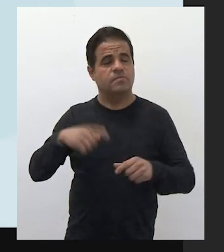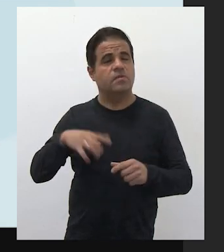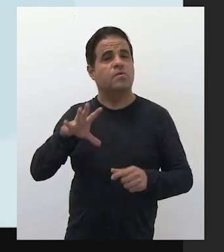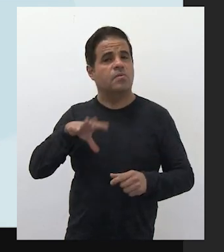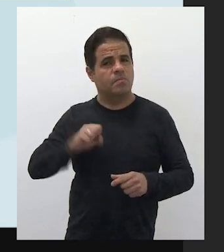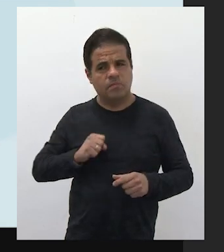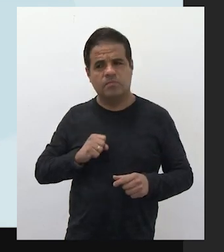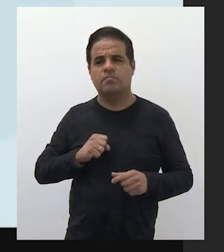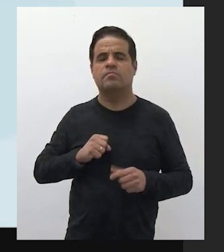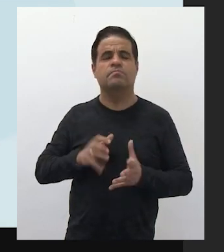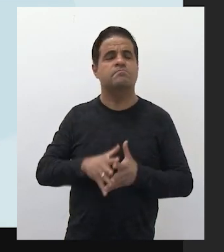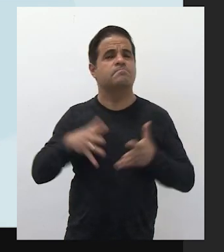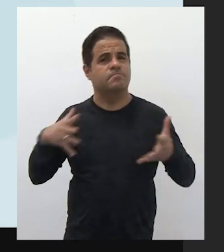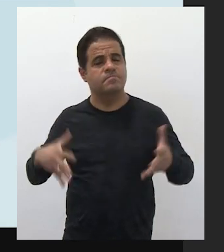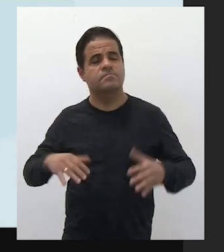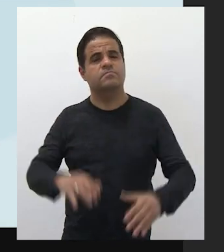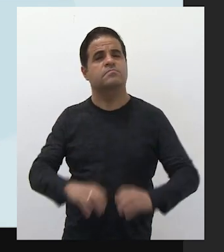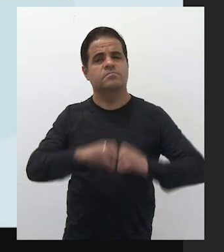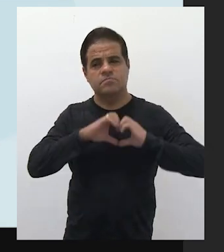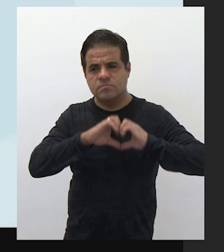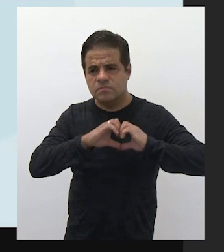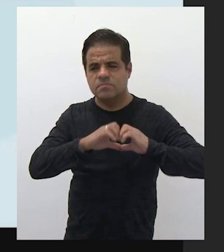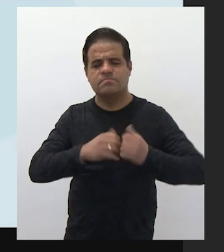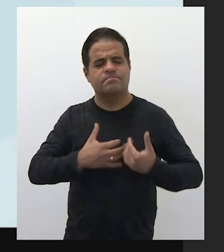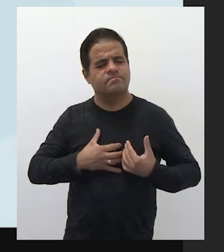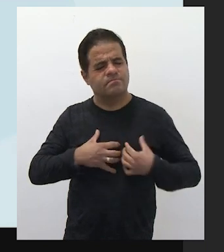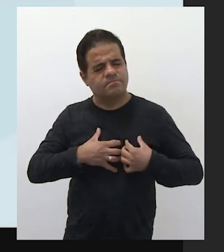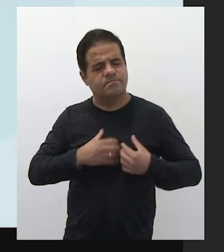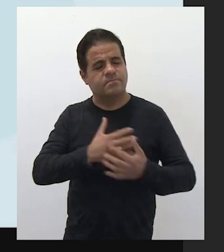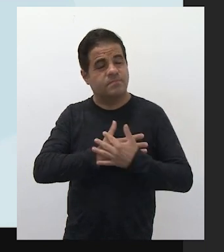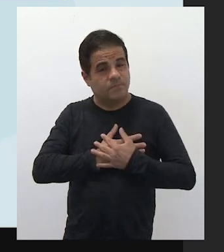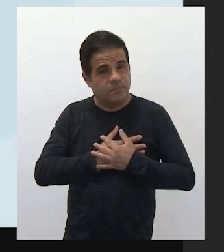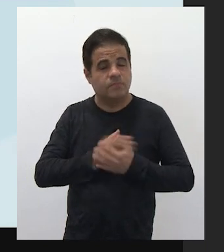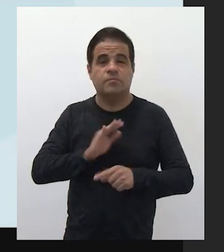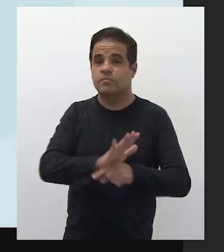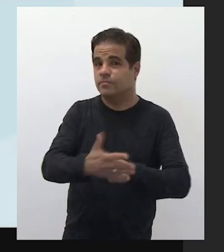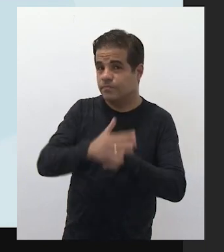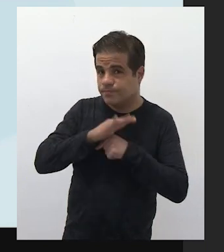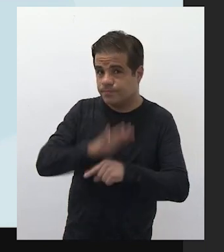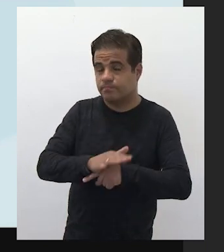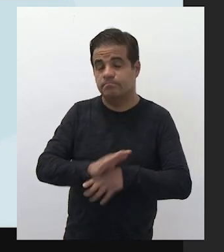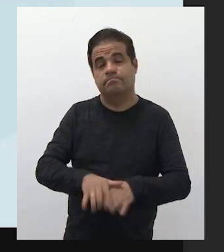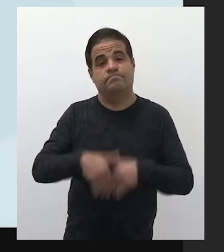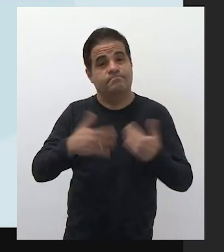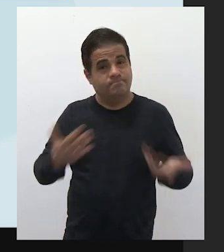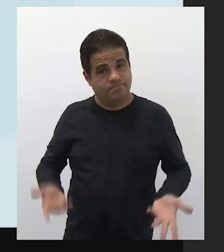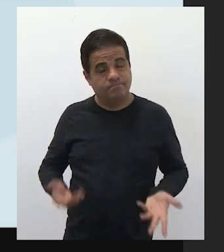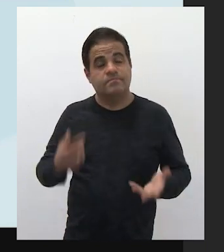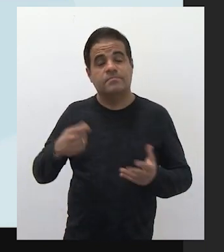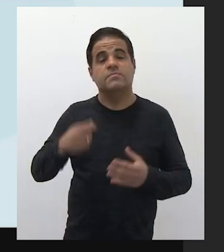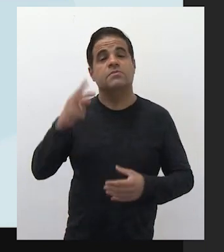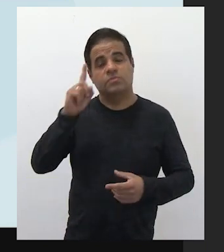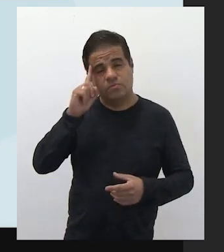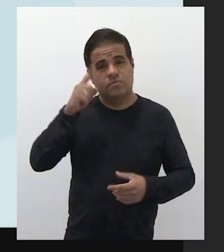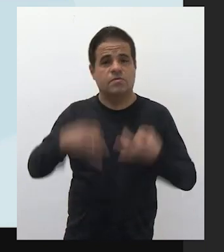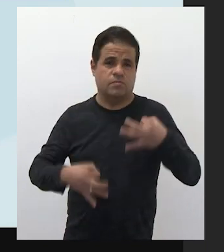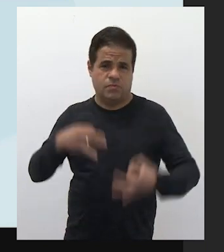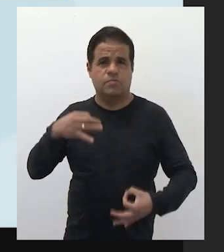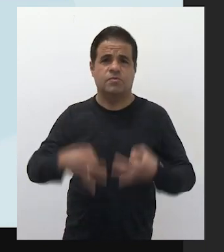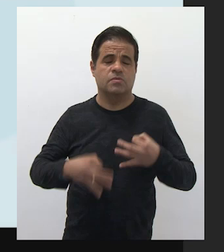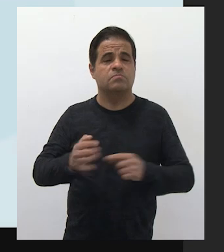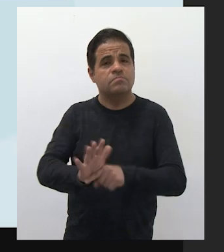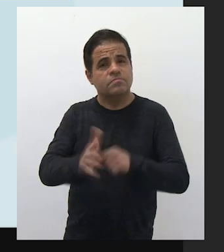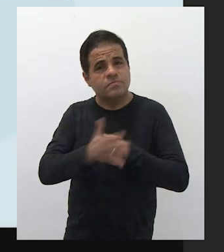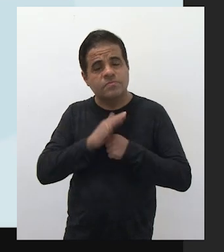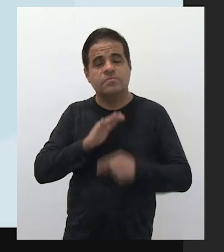amor enorme no coração, um sentimento de querer ajudar a todos, então que seja por um dever jurídico de cooperação. É